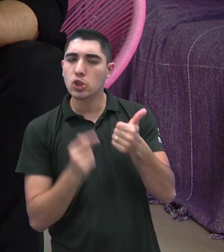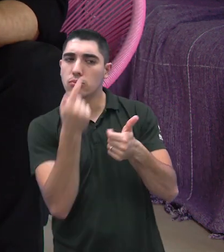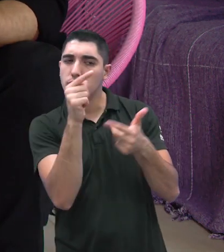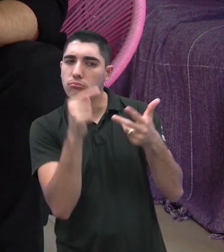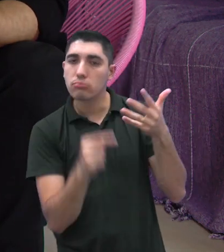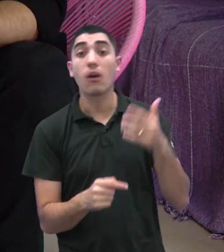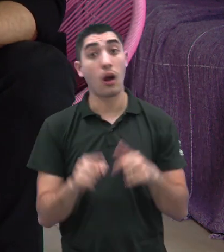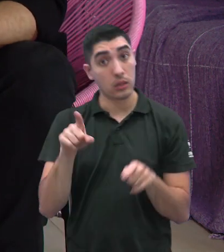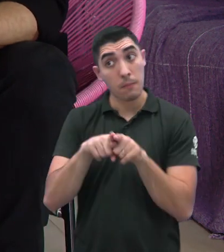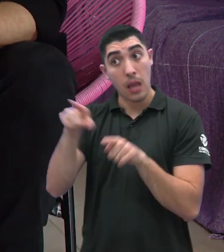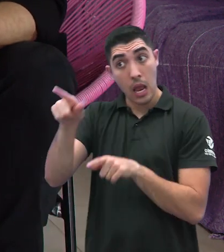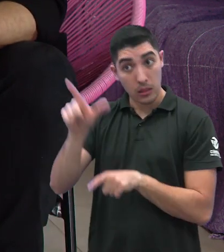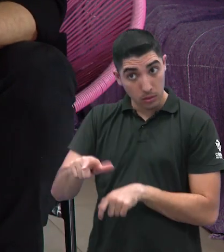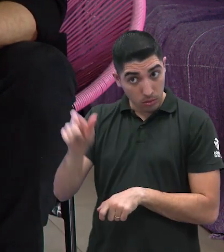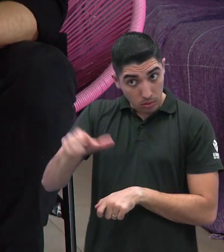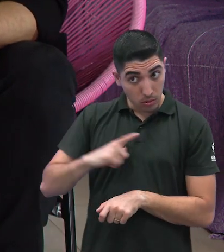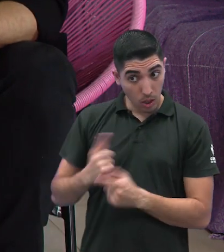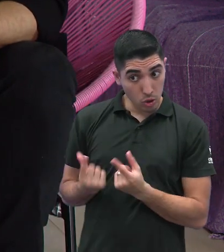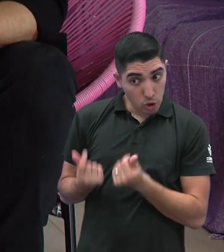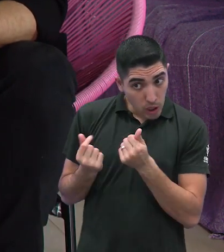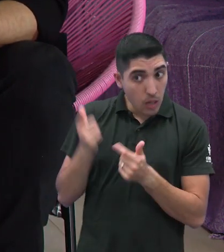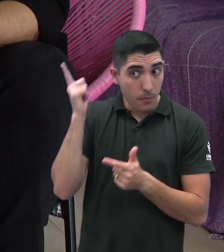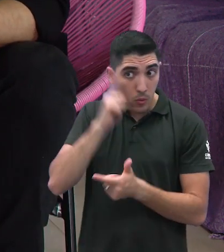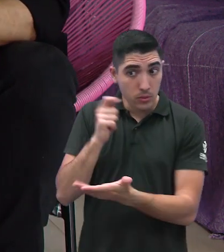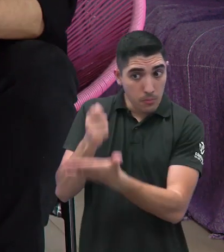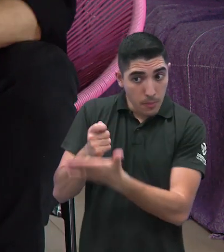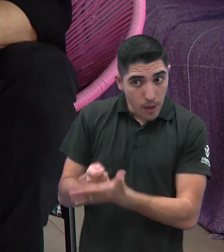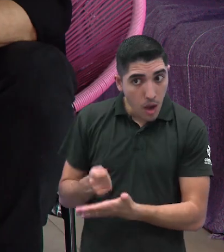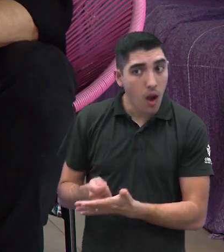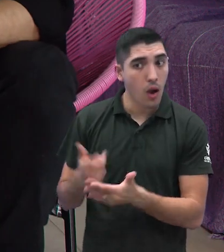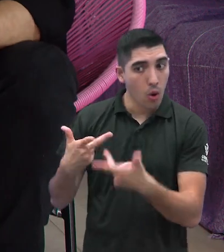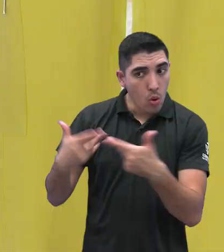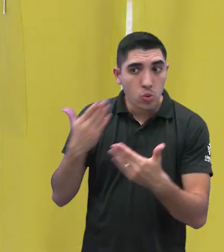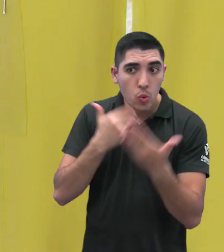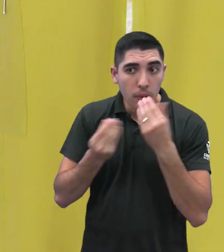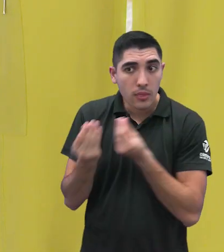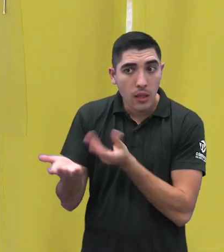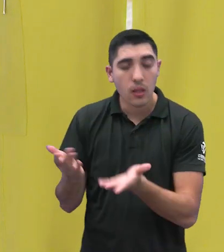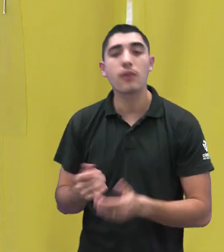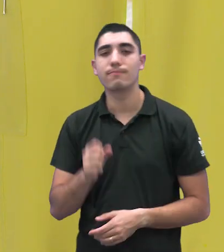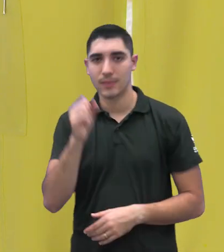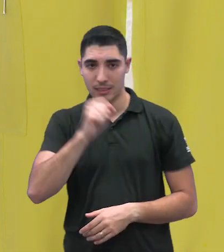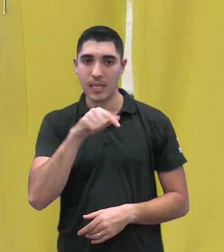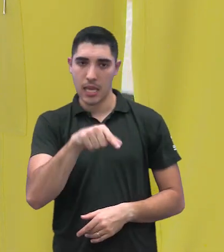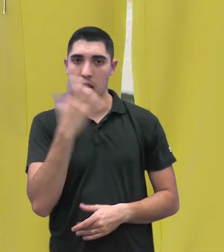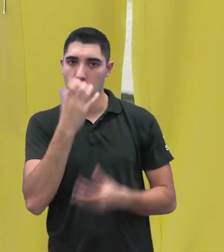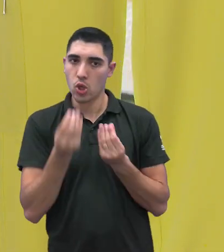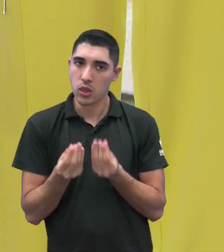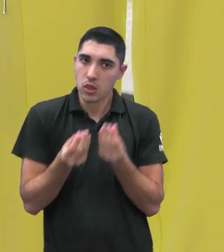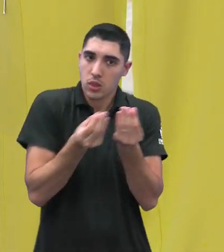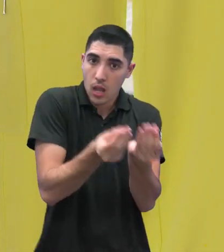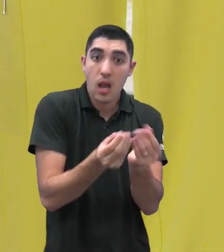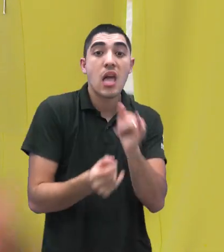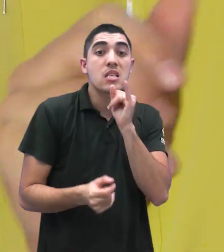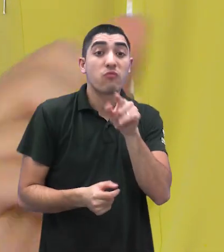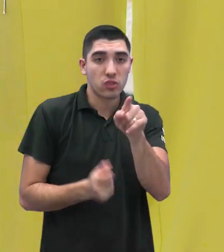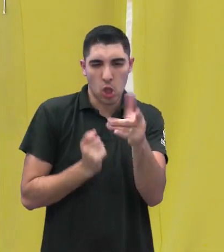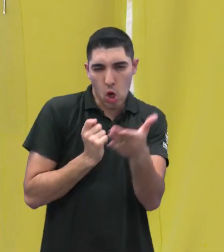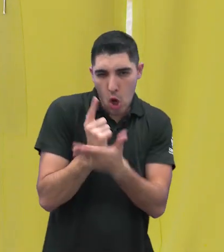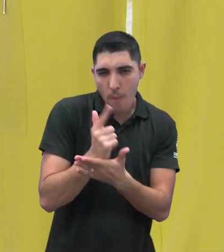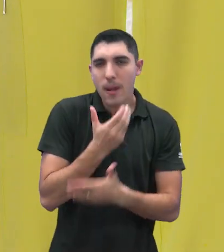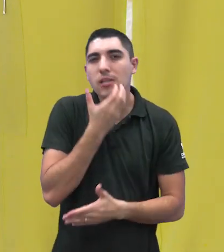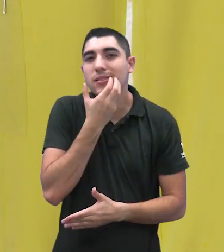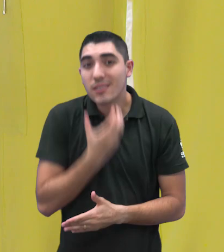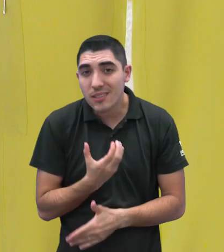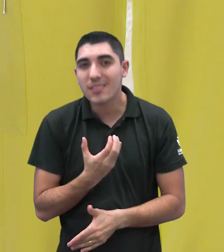tem condições, né? Inclusive condições financeiras, porque manter um bichinho... A gente doa o cachorrinho, porque se você comprar um Shih